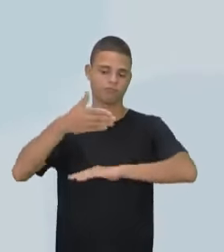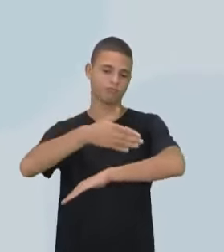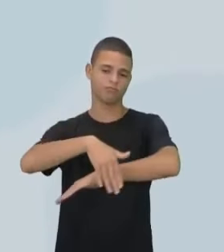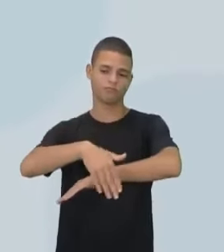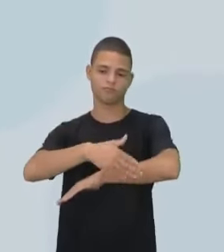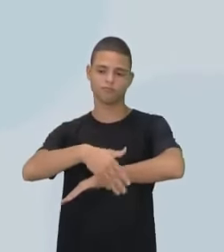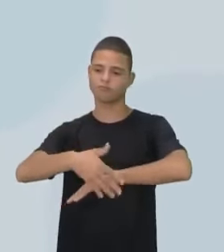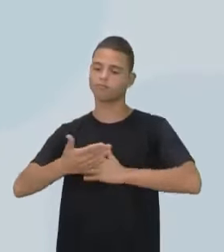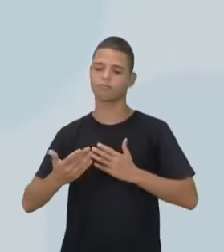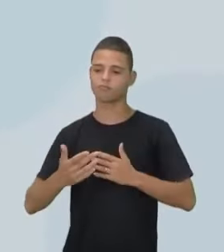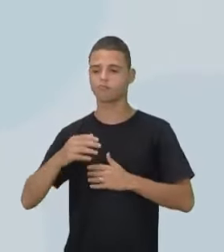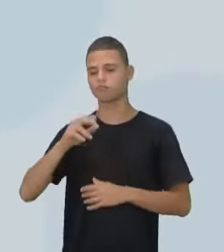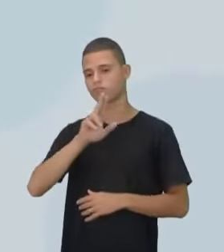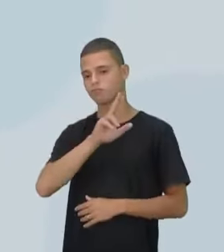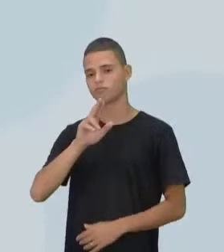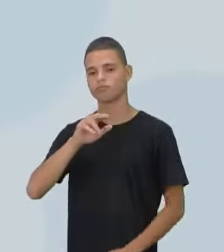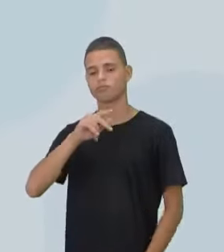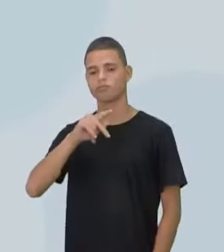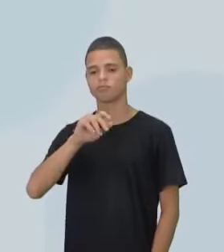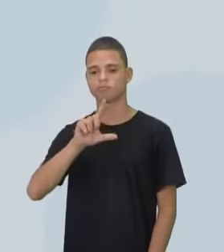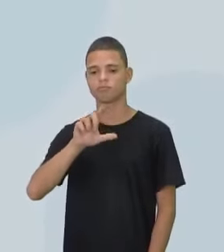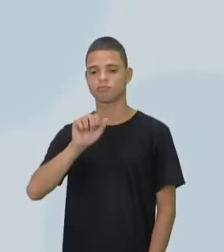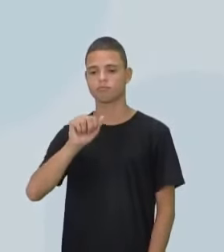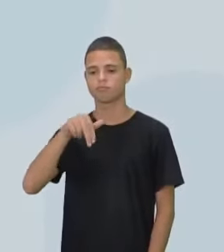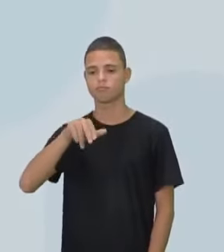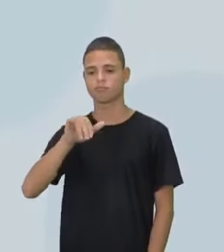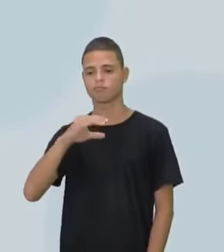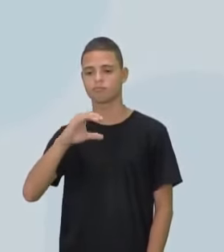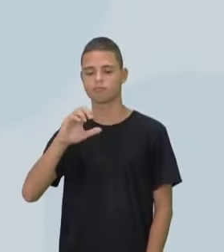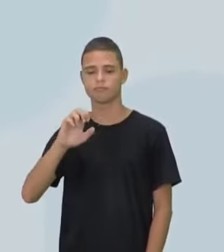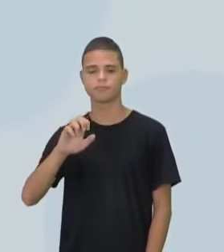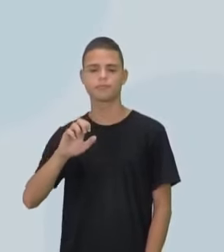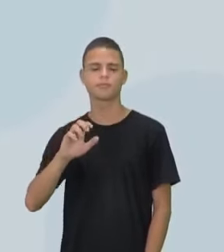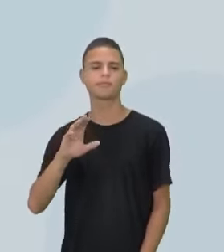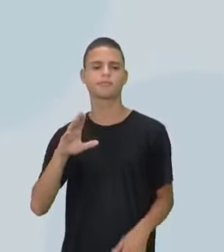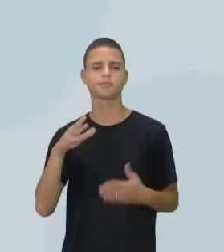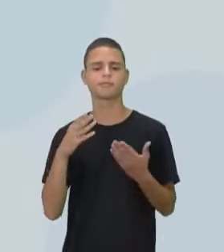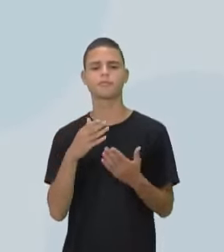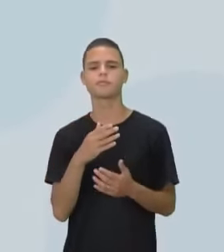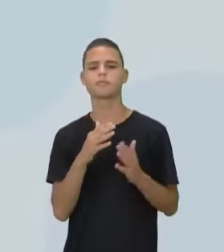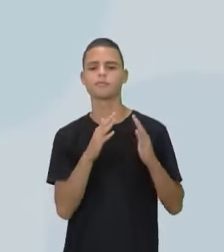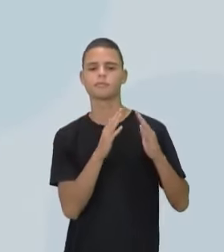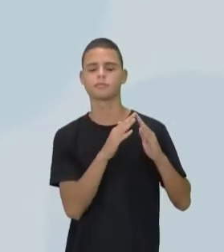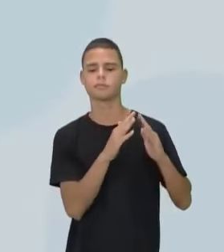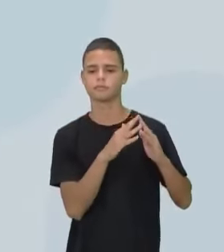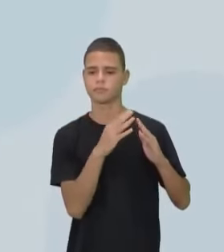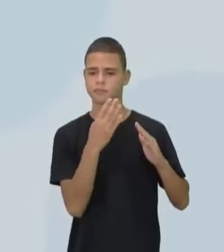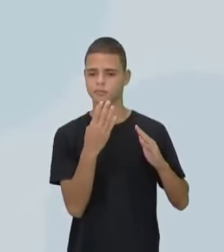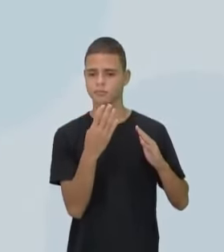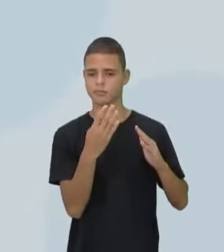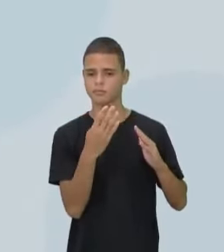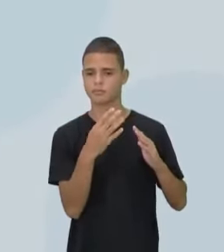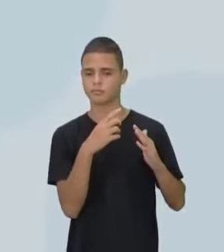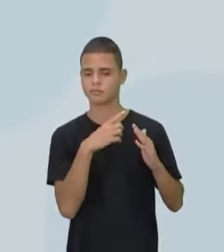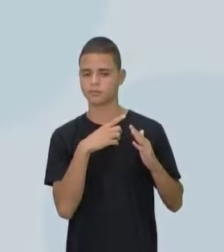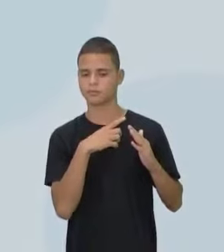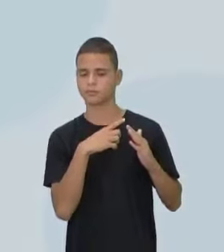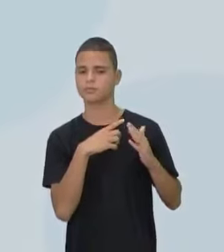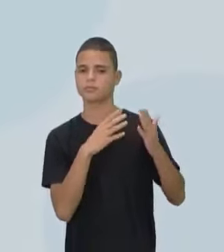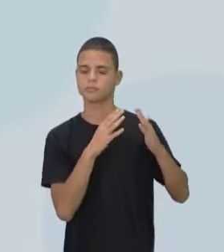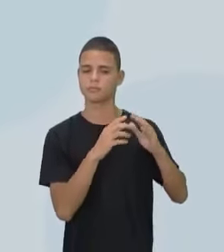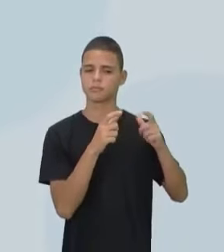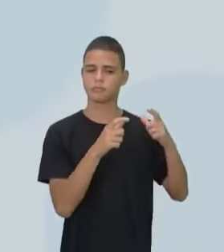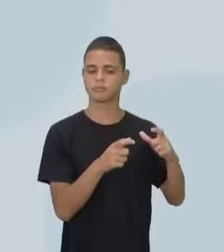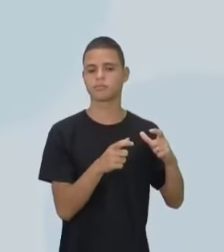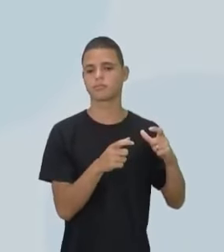também a gente chama de planície de inundação. Poxa, mas essa situação aqui, a casa 4 está num local seguro?